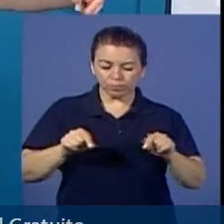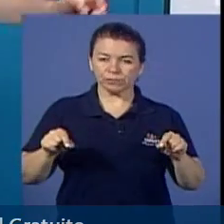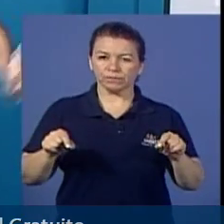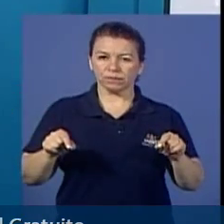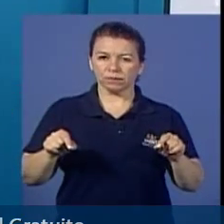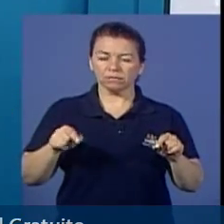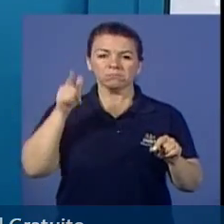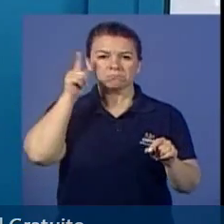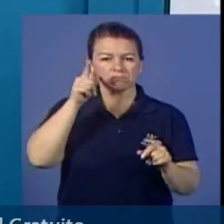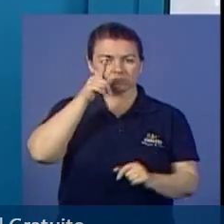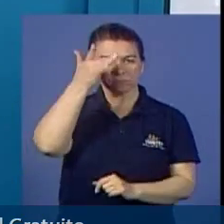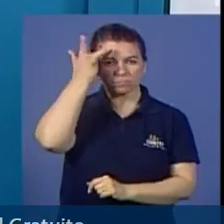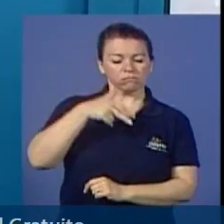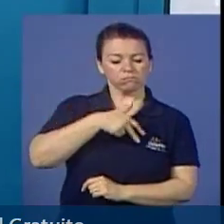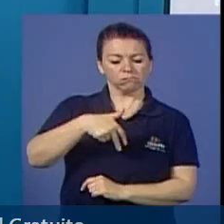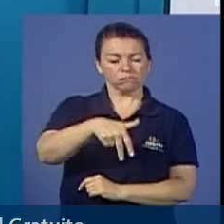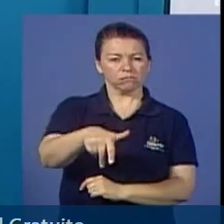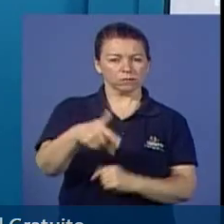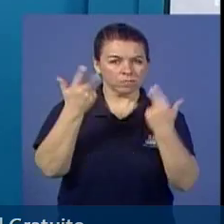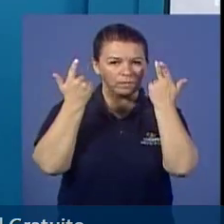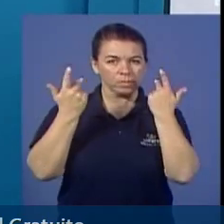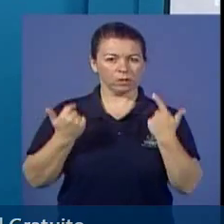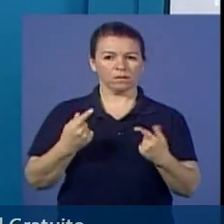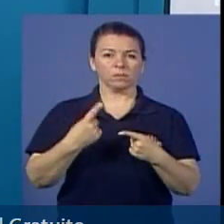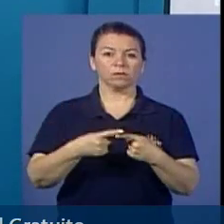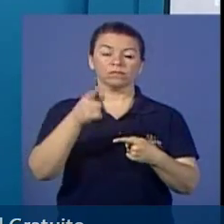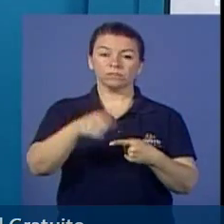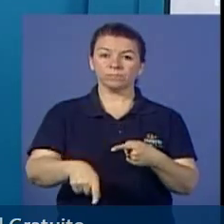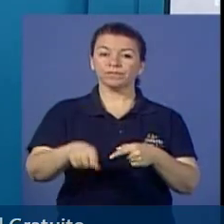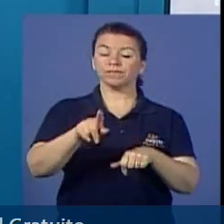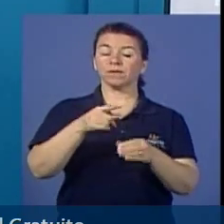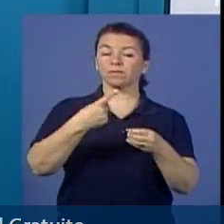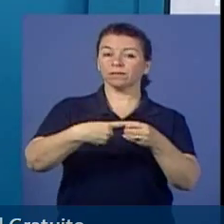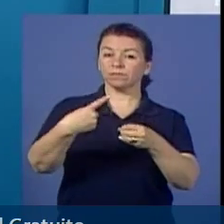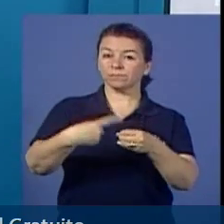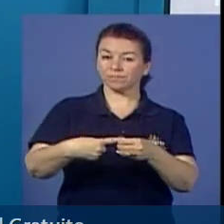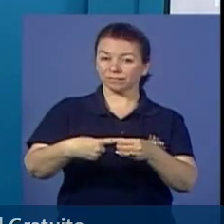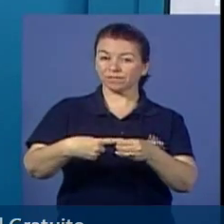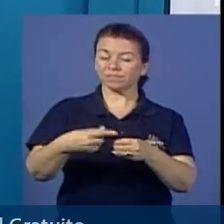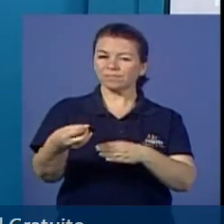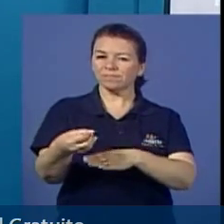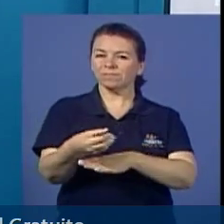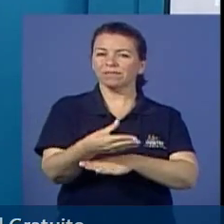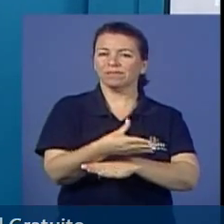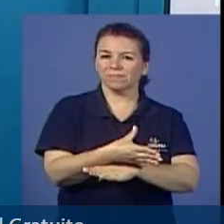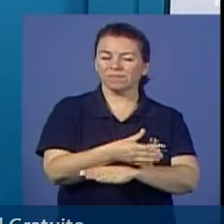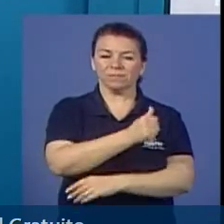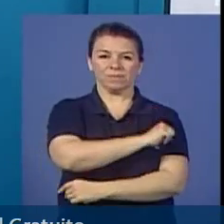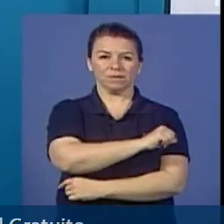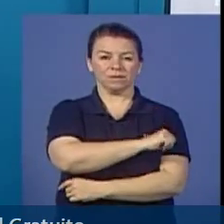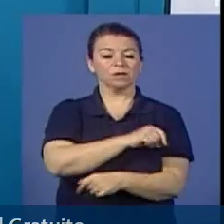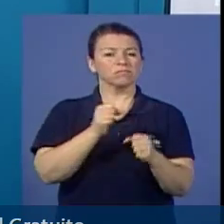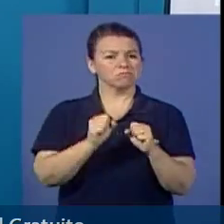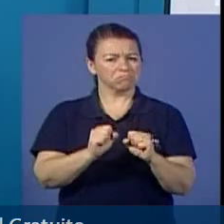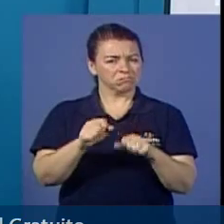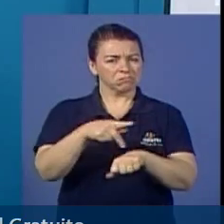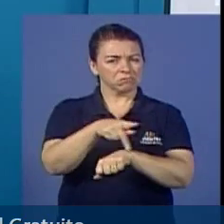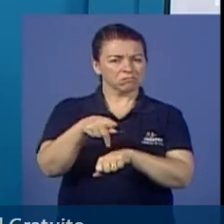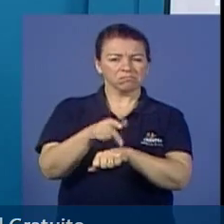amplas, né? Para justamente possibilitar uma cidade mais moderna para o Rio de Janeiro. E a possibilidade de visitas de